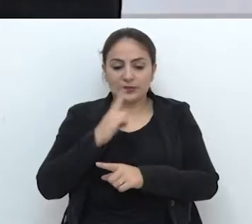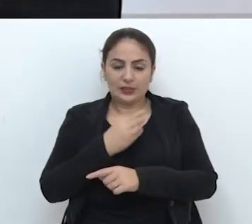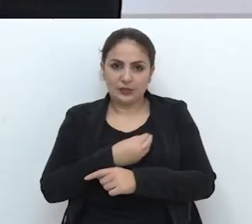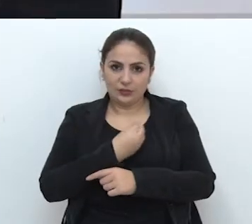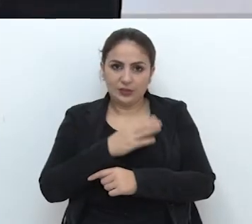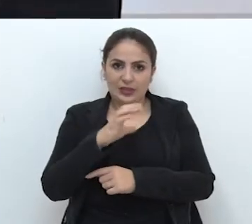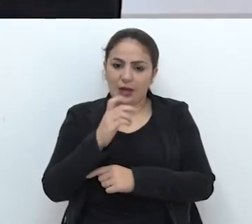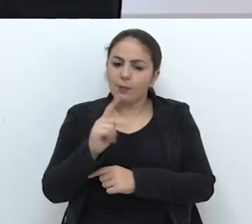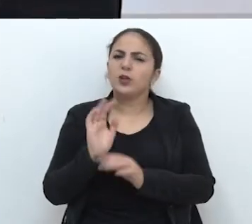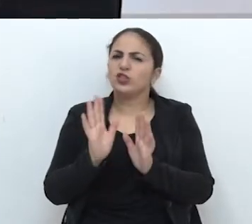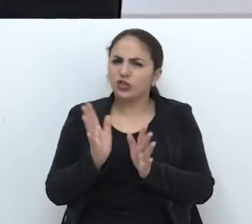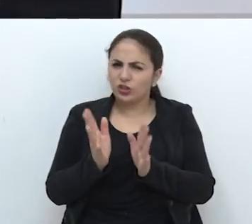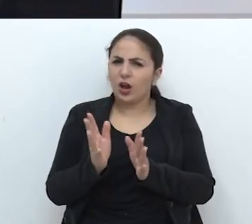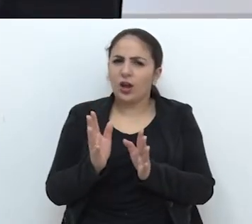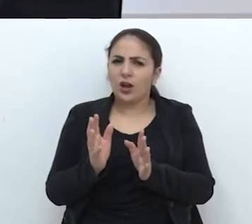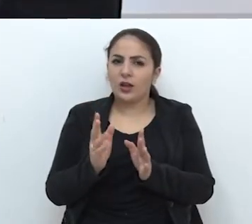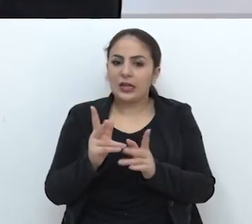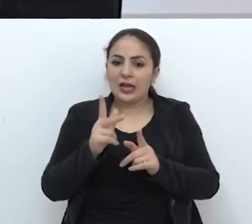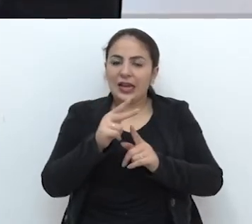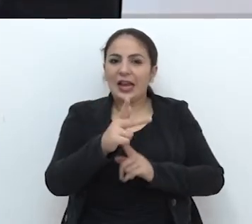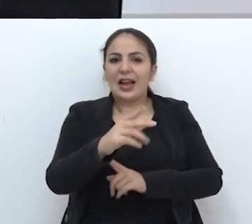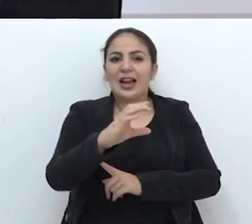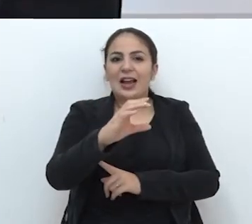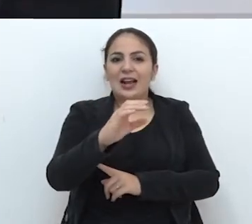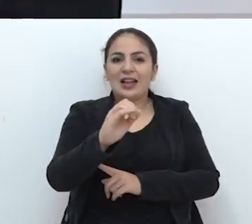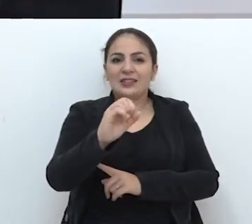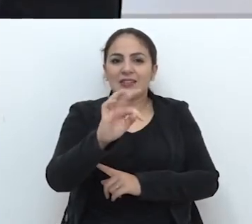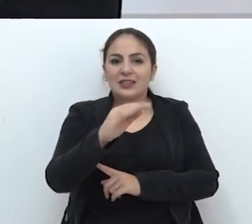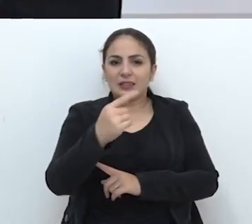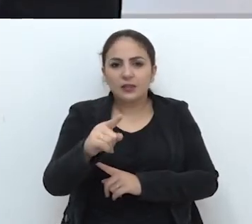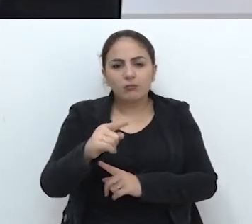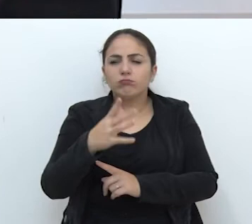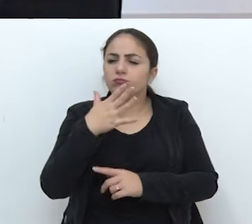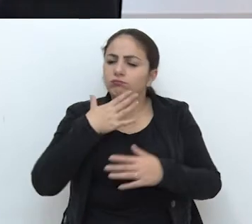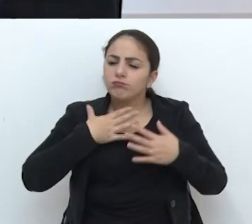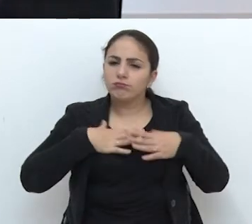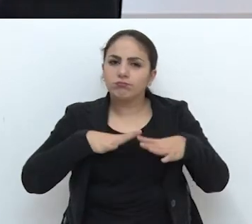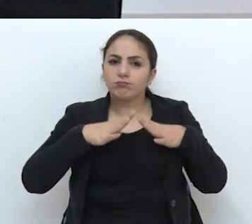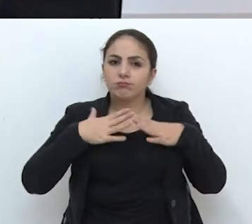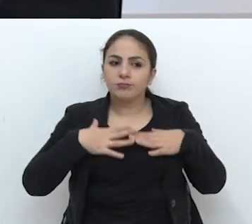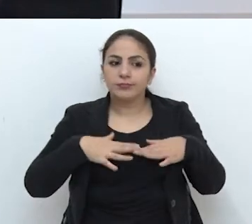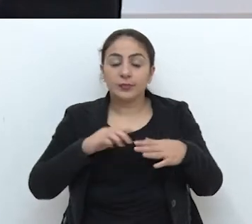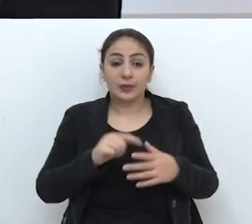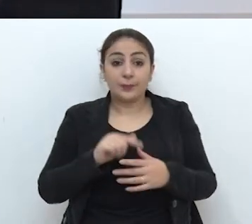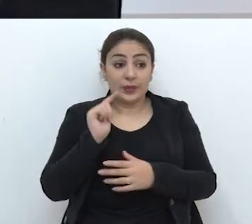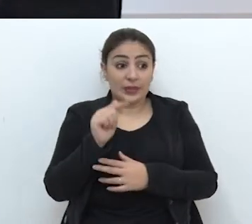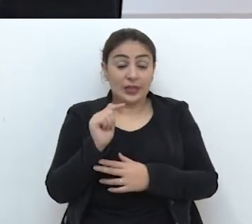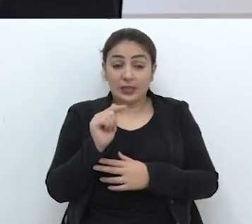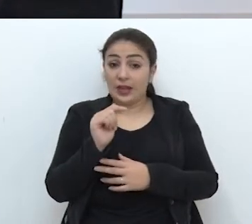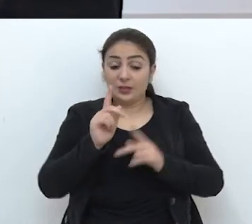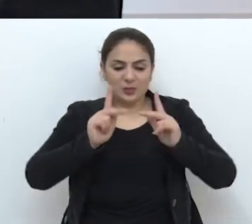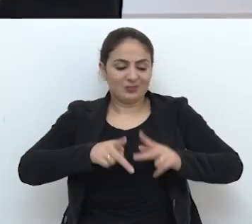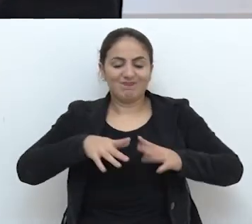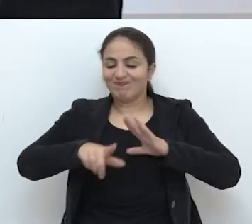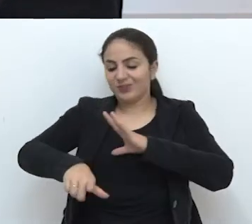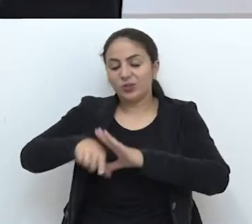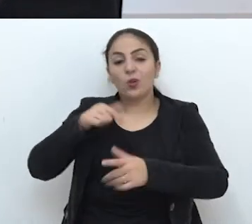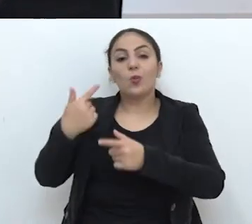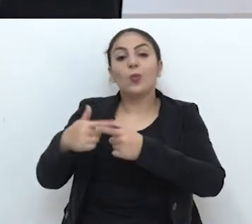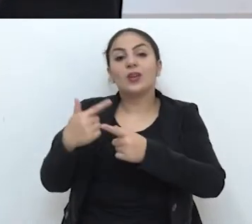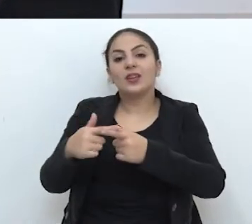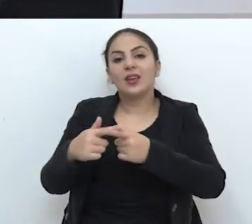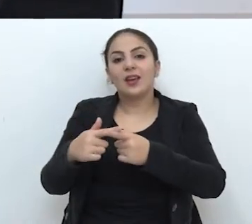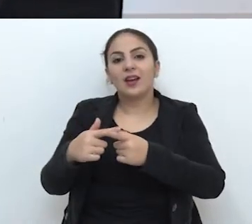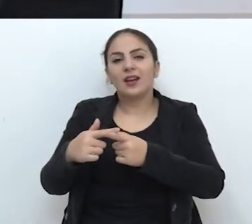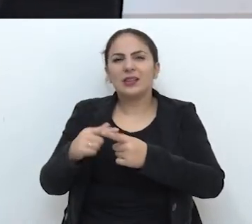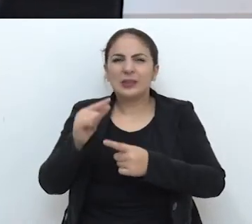está no CAPA, ele é castradinho, é super calmo, é um cachorrinho de porte pequeno. Ele acaba não sendo escolhido para adoção porque ele